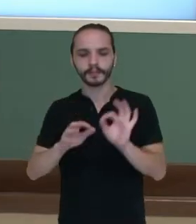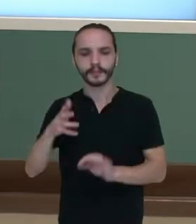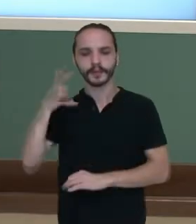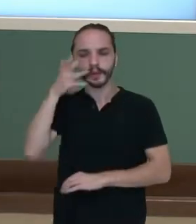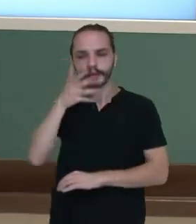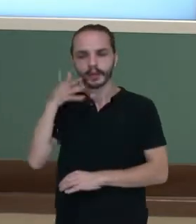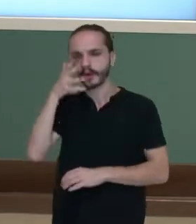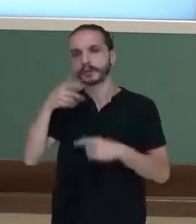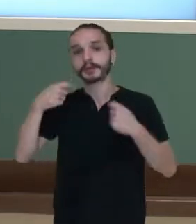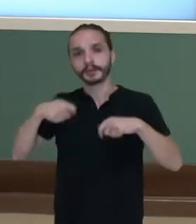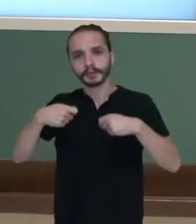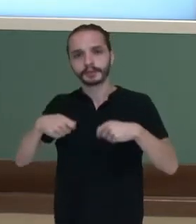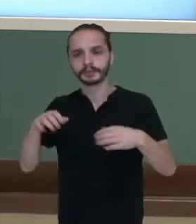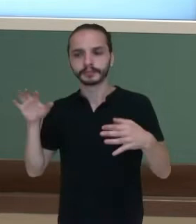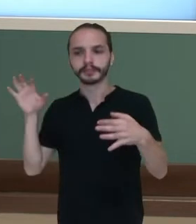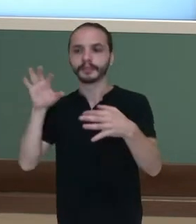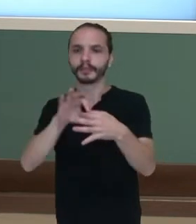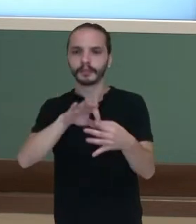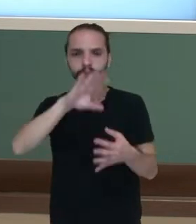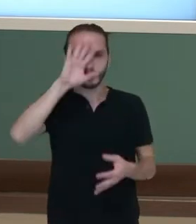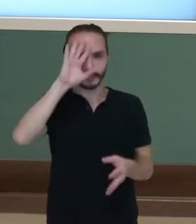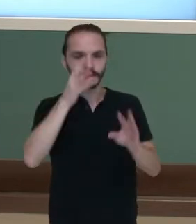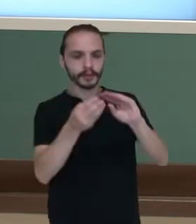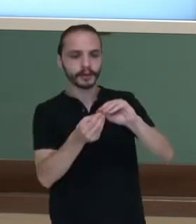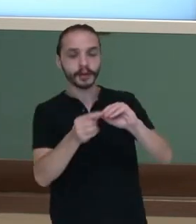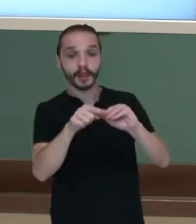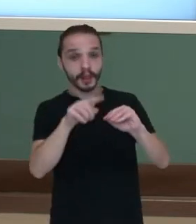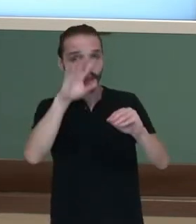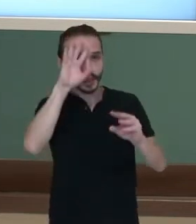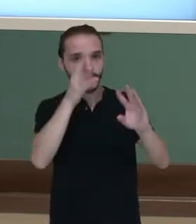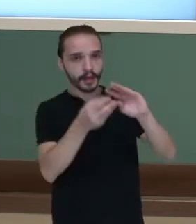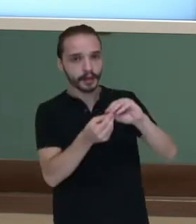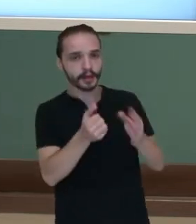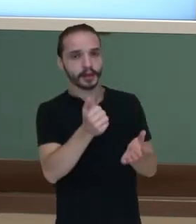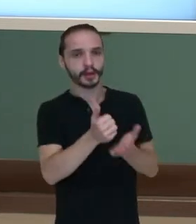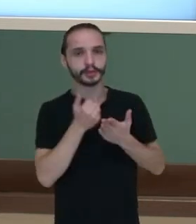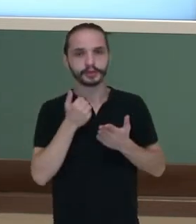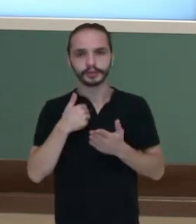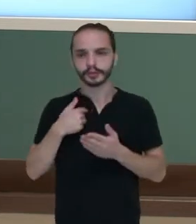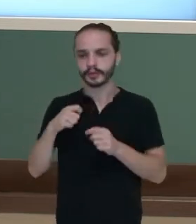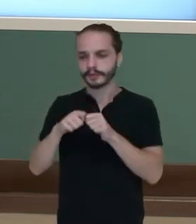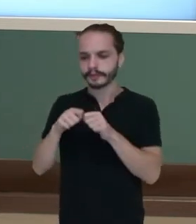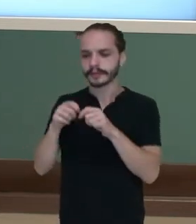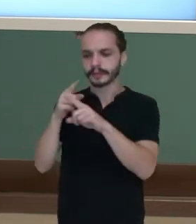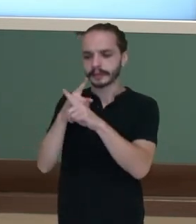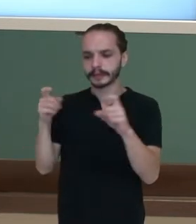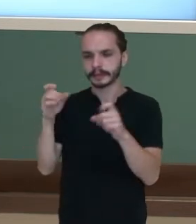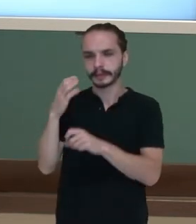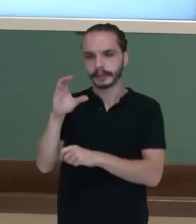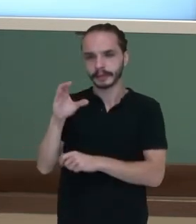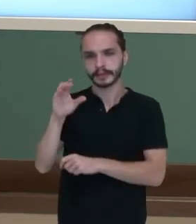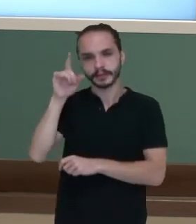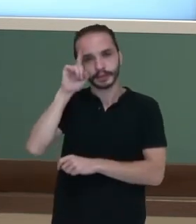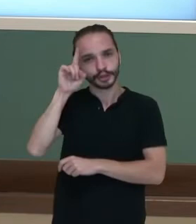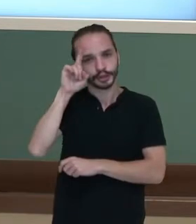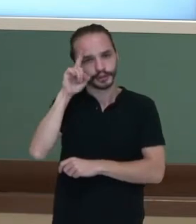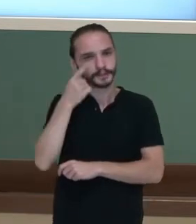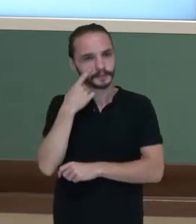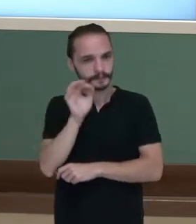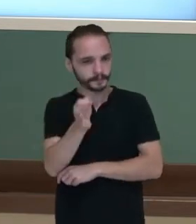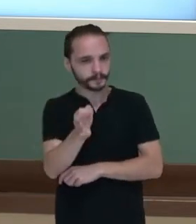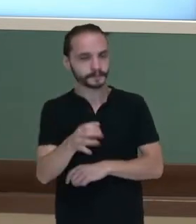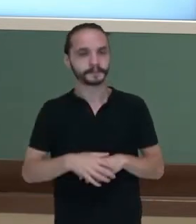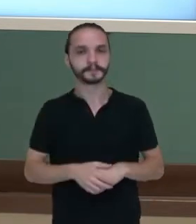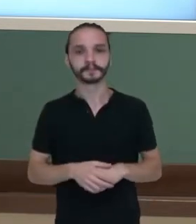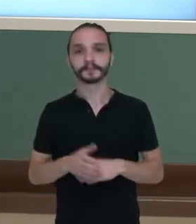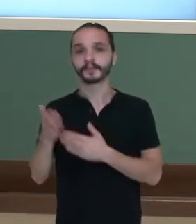e a lógica que nos auxilia no fazer ciência do nosso dia a dia, não é mesmo? Olha só, a lógica, ela